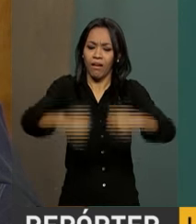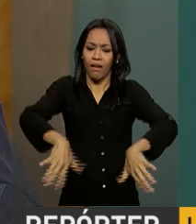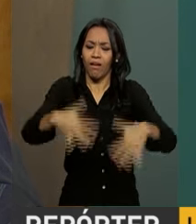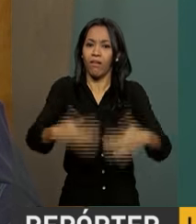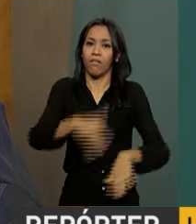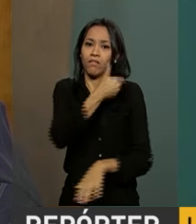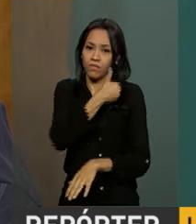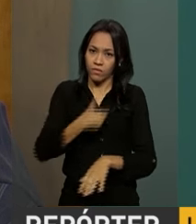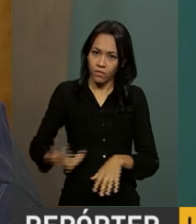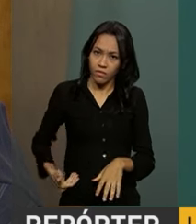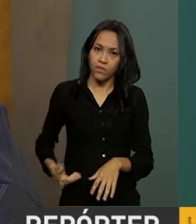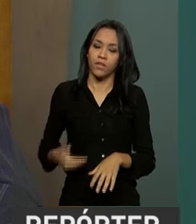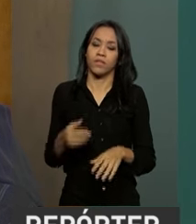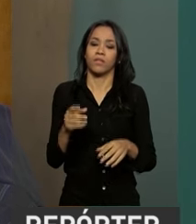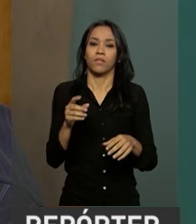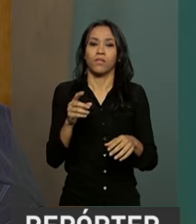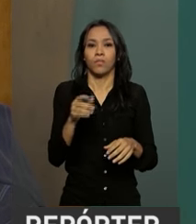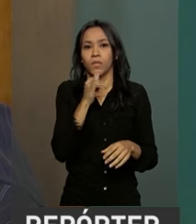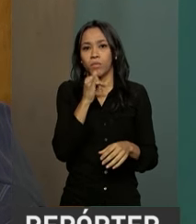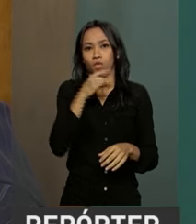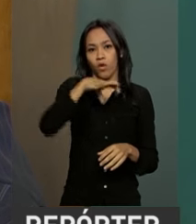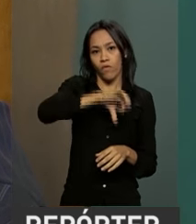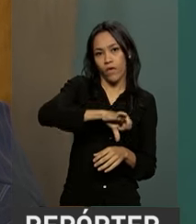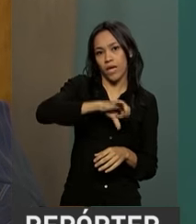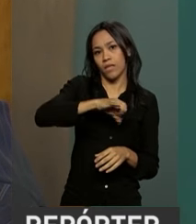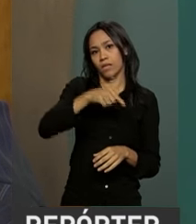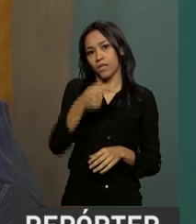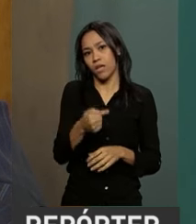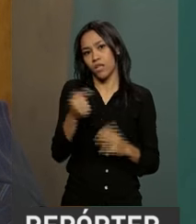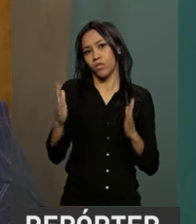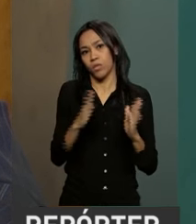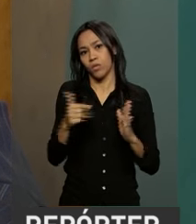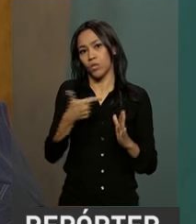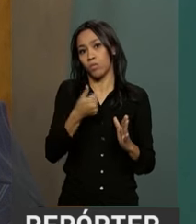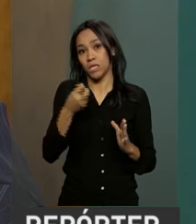financeira do governo central de 97 a 2015 foi